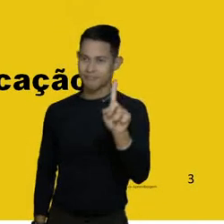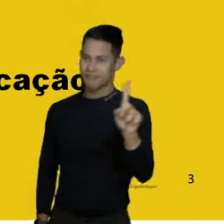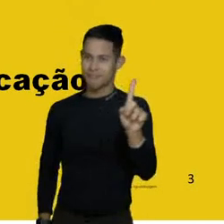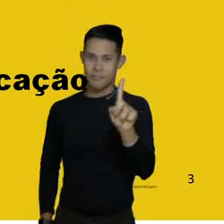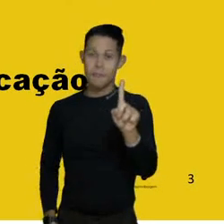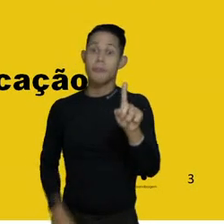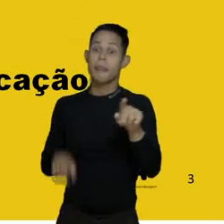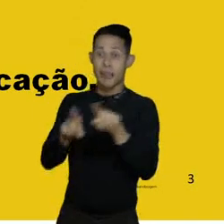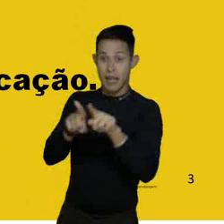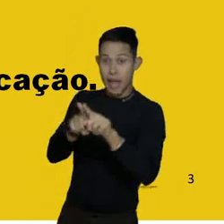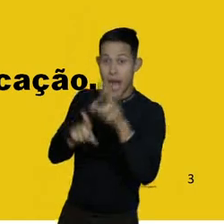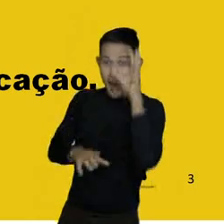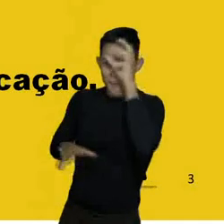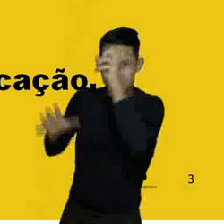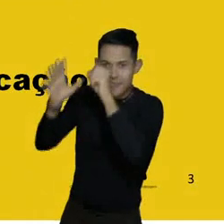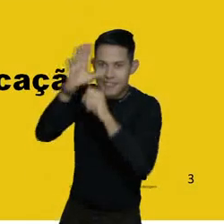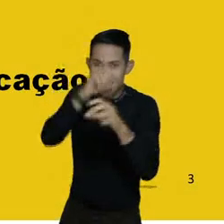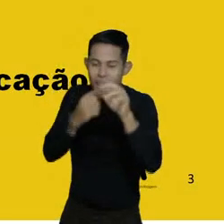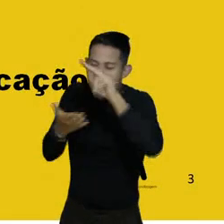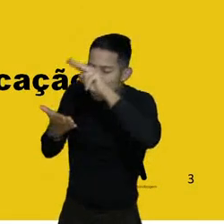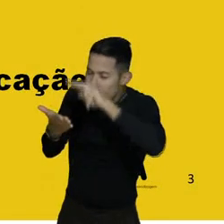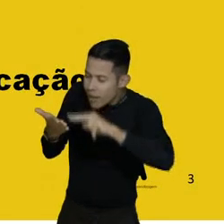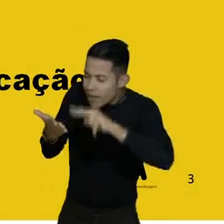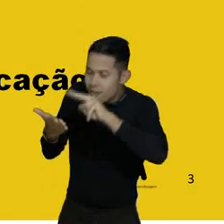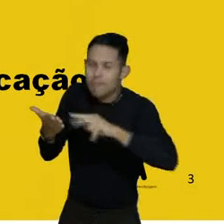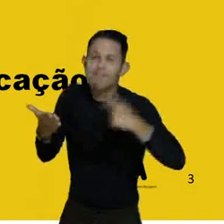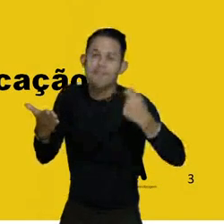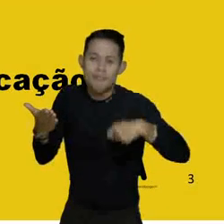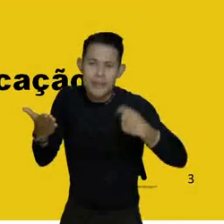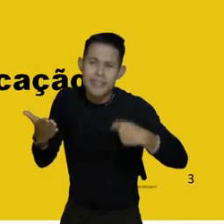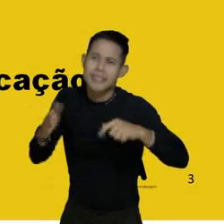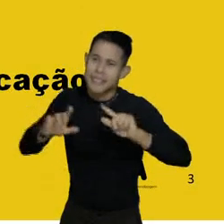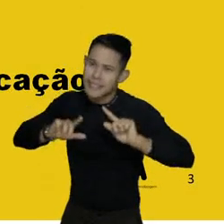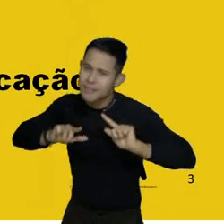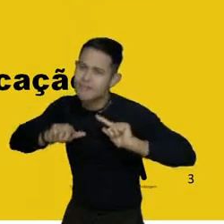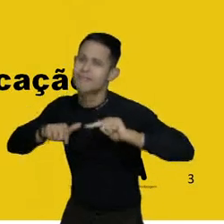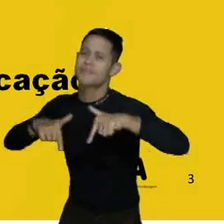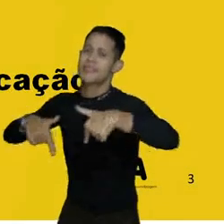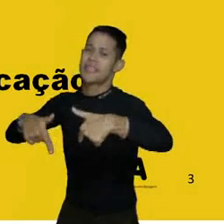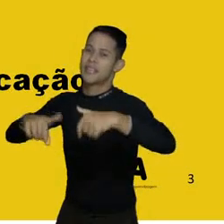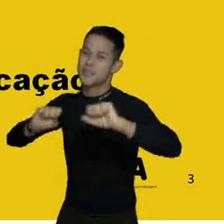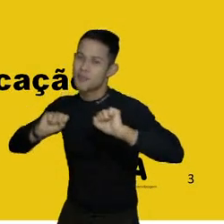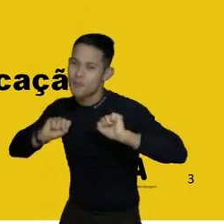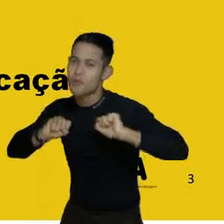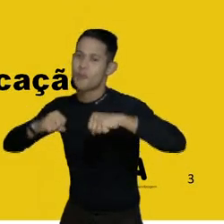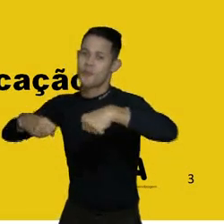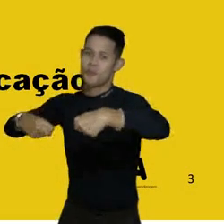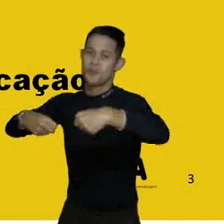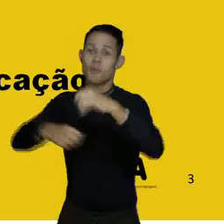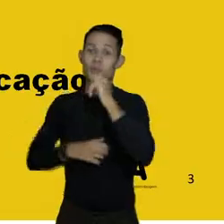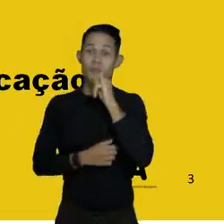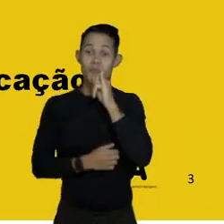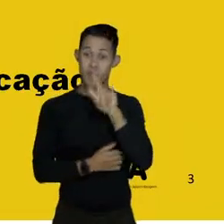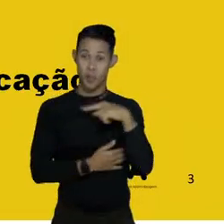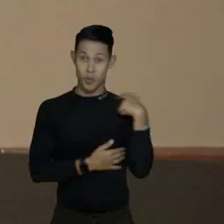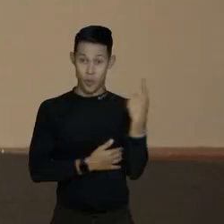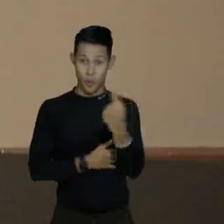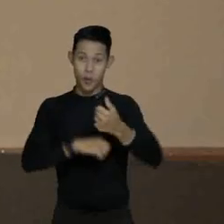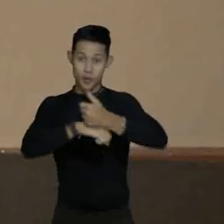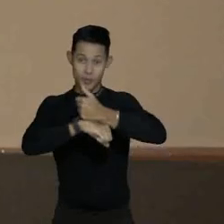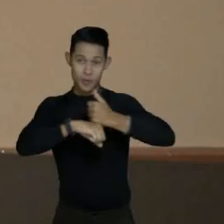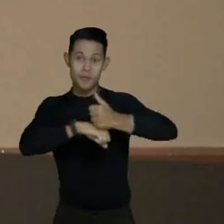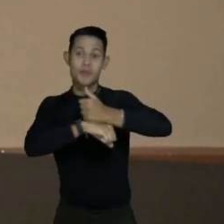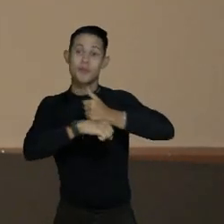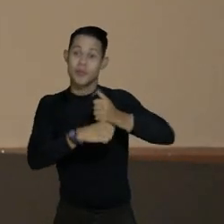muita dedicação é cumulativo e sistemático a gente que que alfabetiza crianças com dificuldades